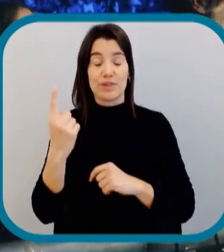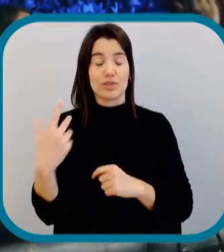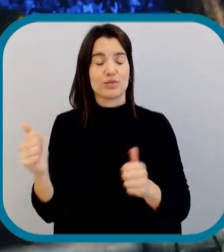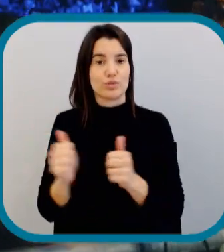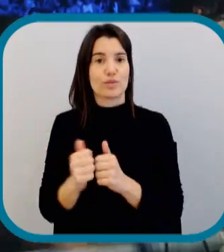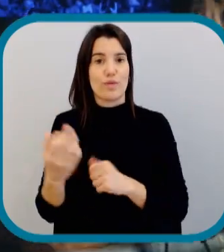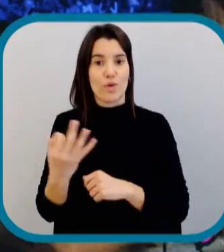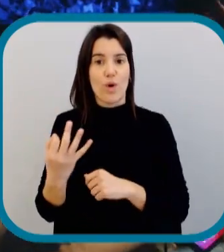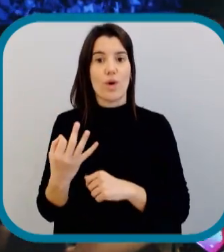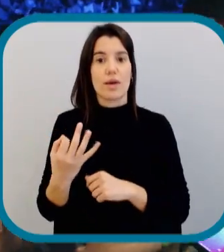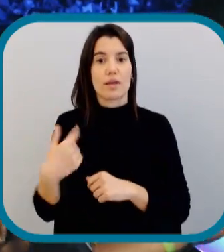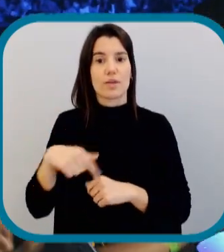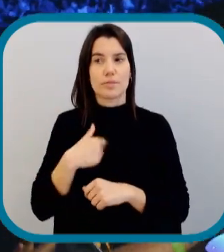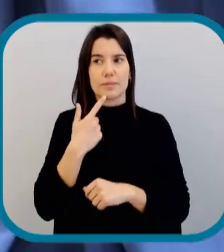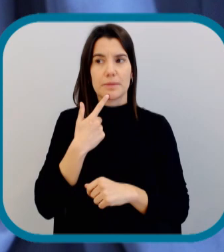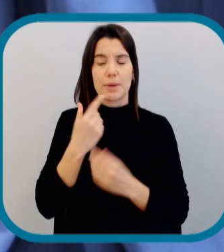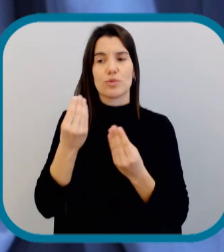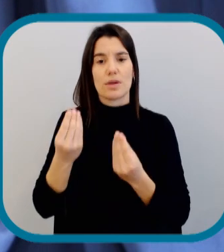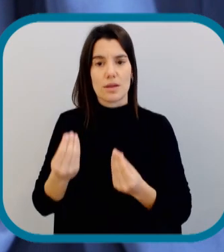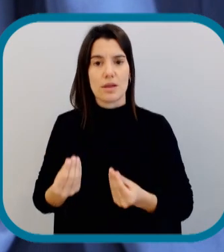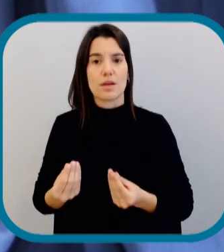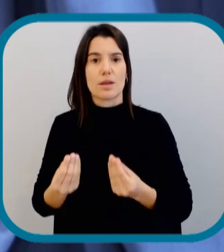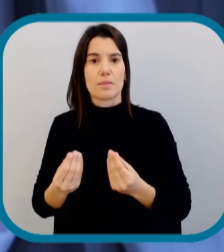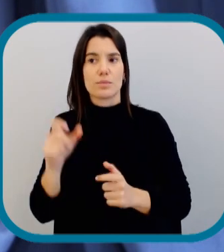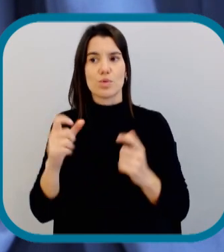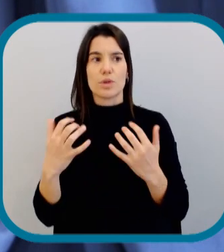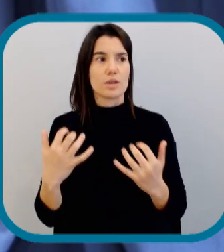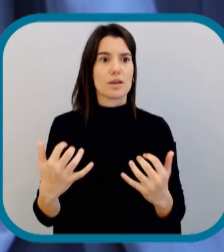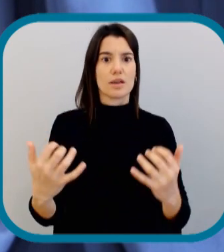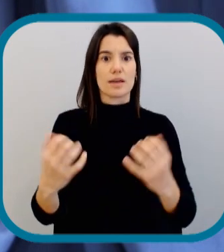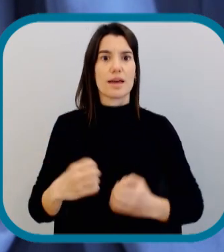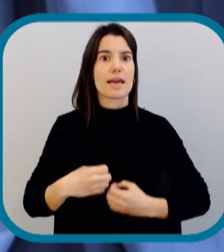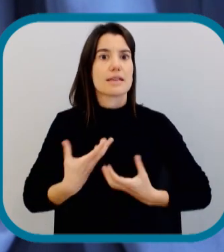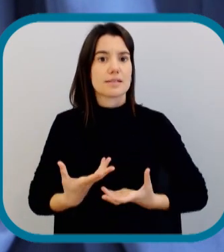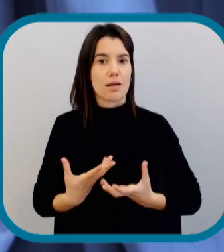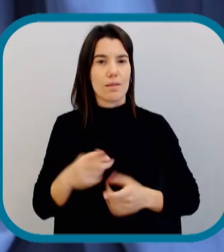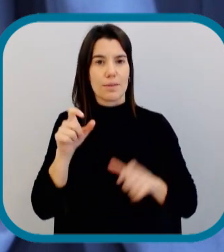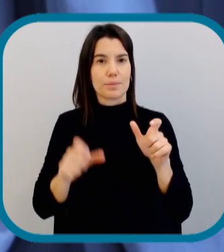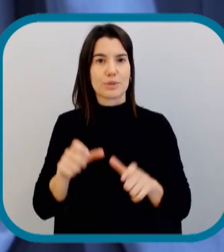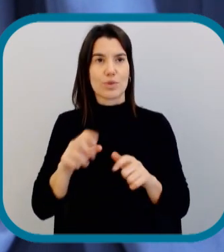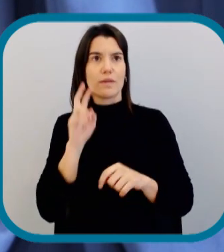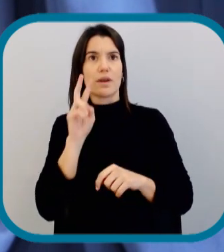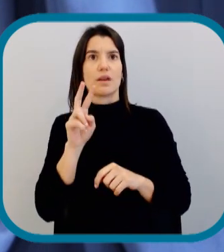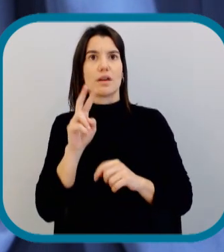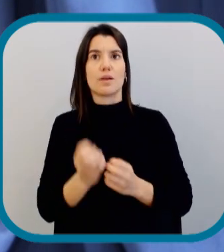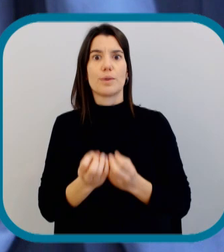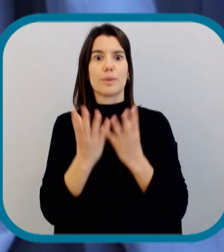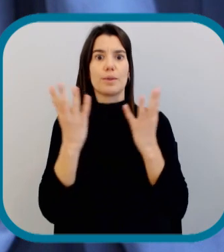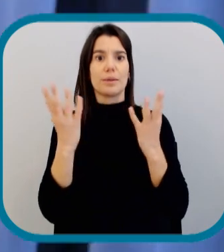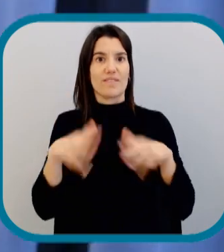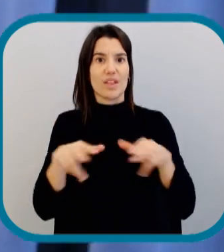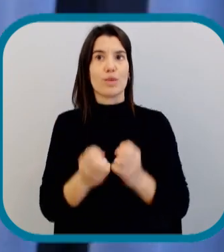primeira vez. E aí conseguimos perceber tipo, a carga emocional do público e a reação do público ao